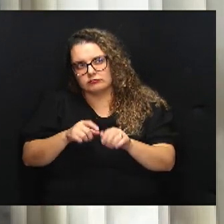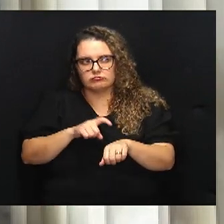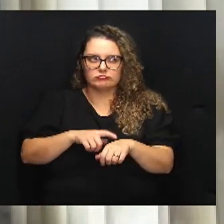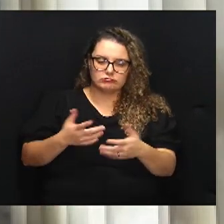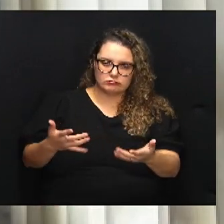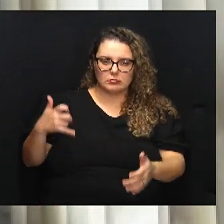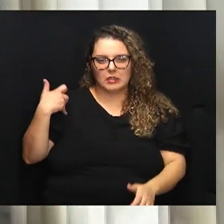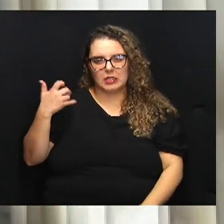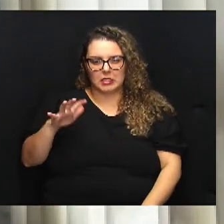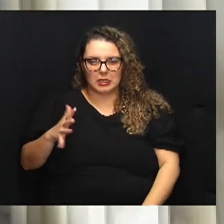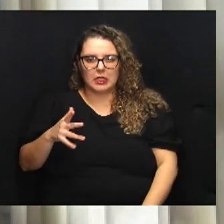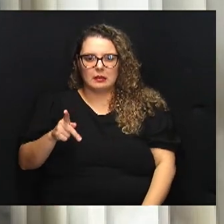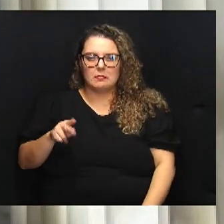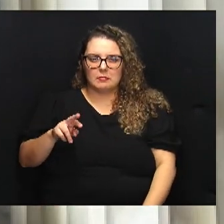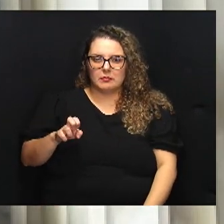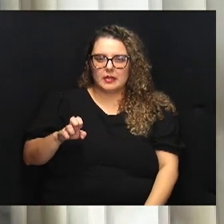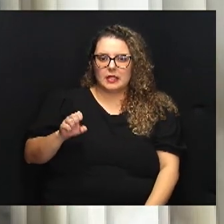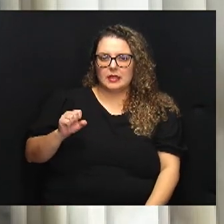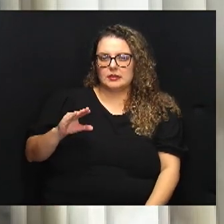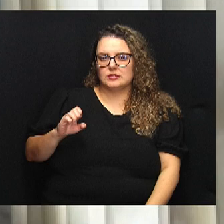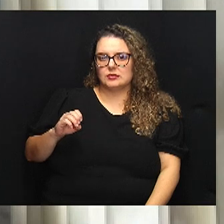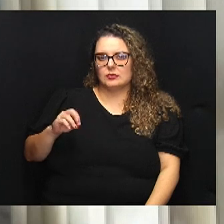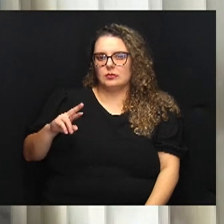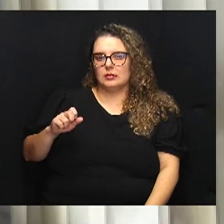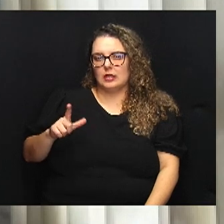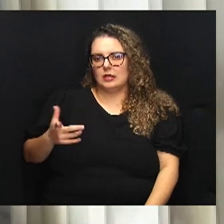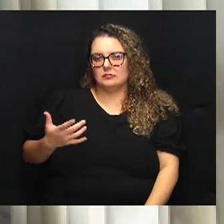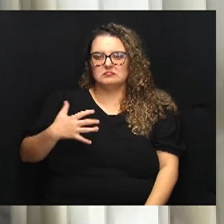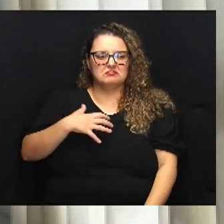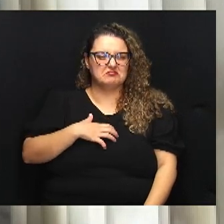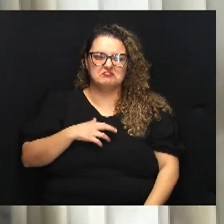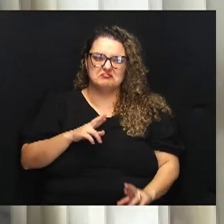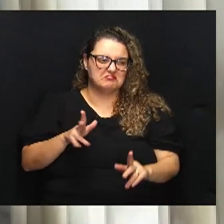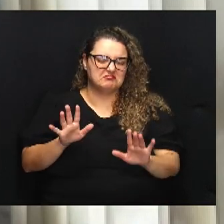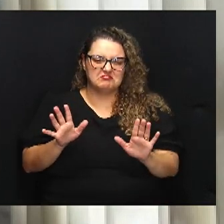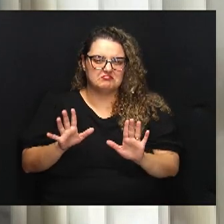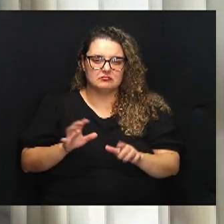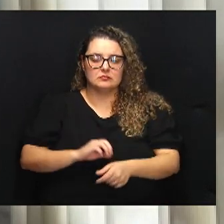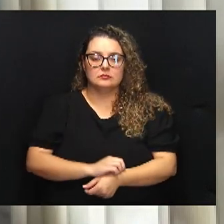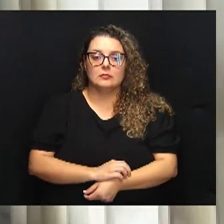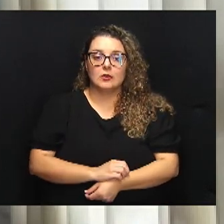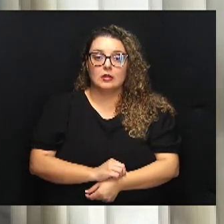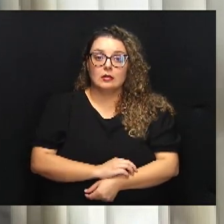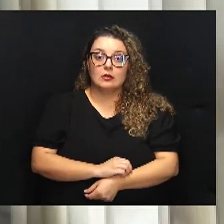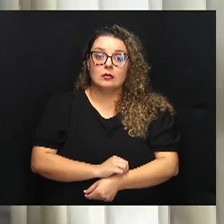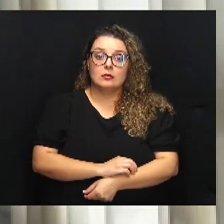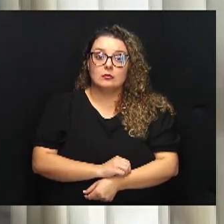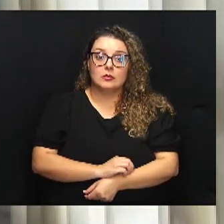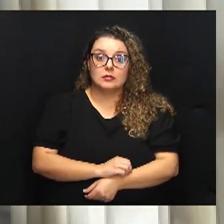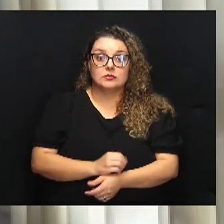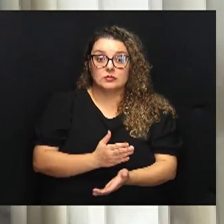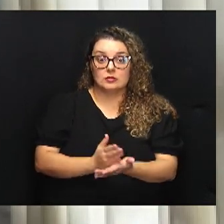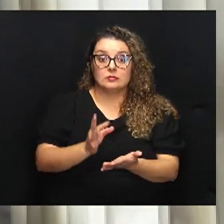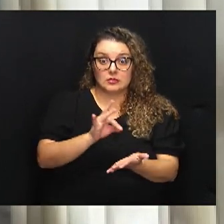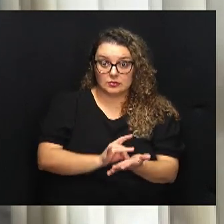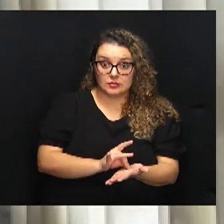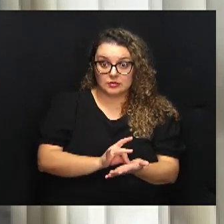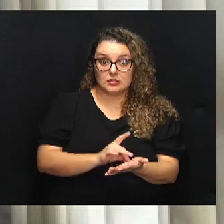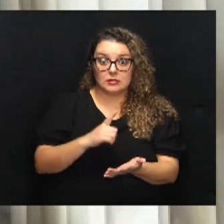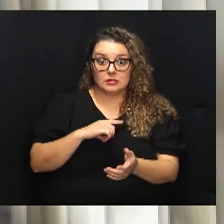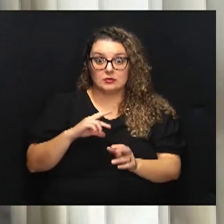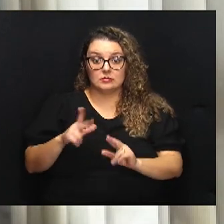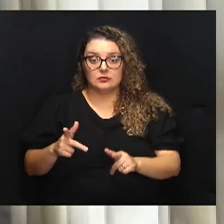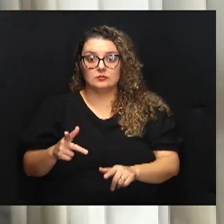idade pré-escolar, vamos chamar assim, eu não sentia muita diferença, não. Mas começou, na verdade, a haver diferença